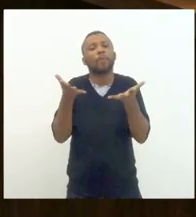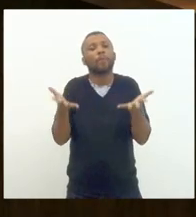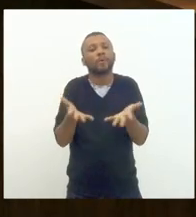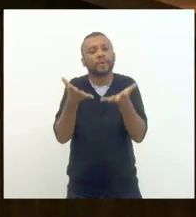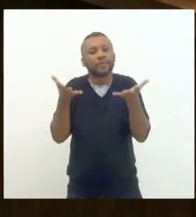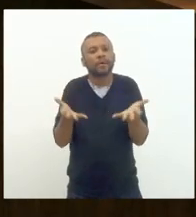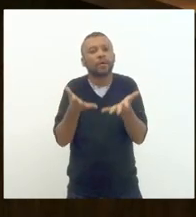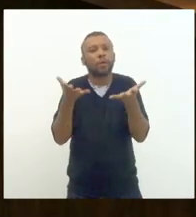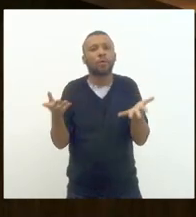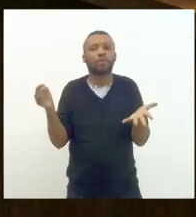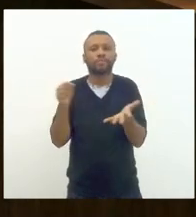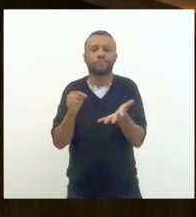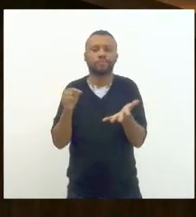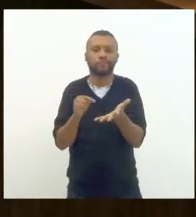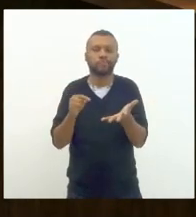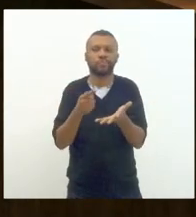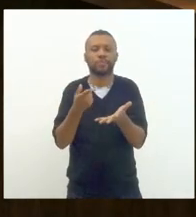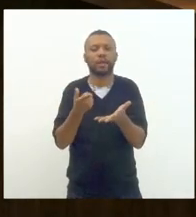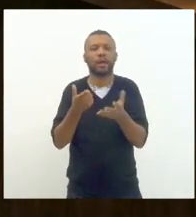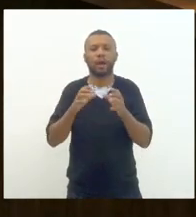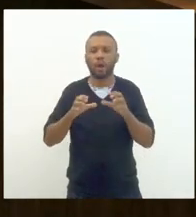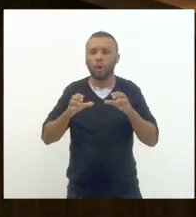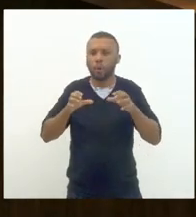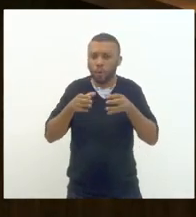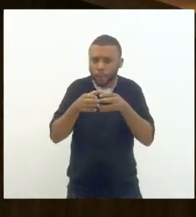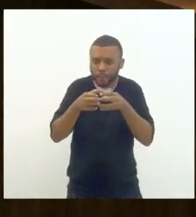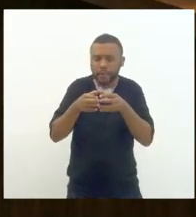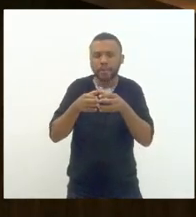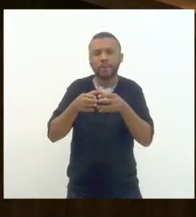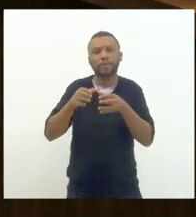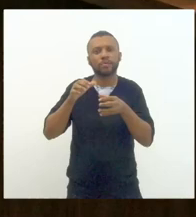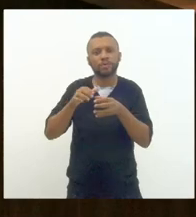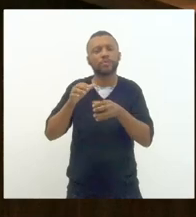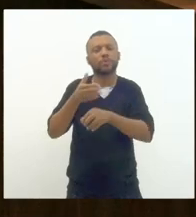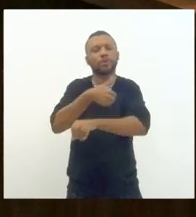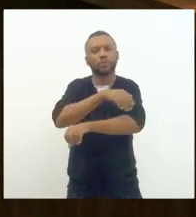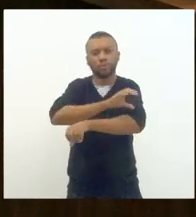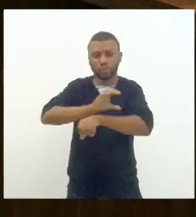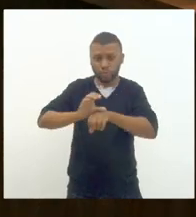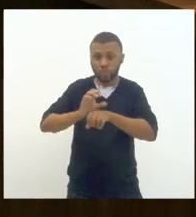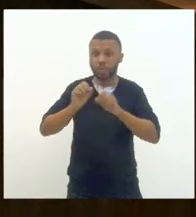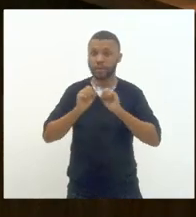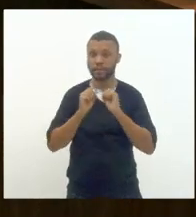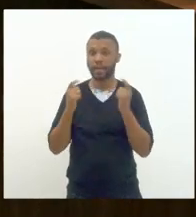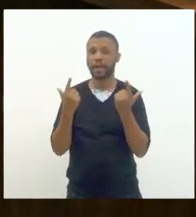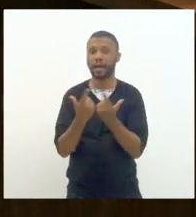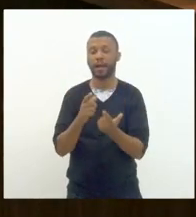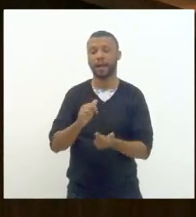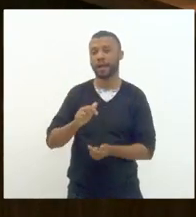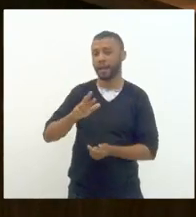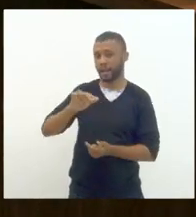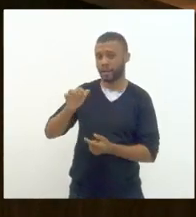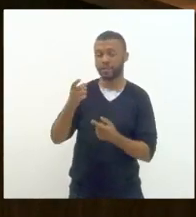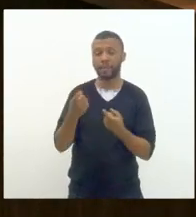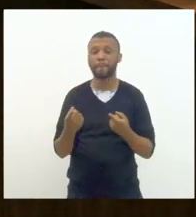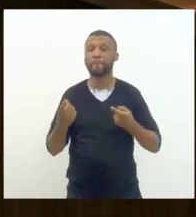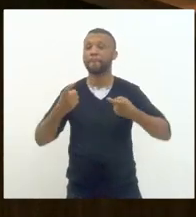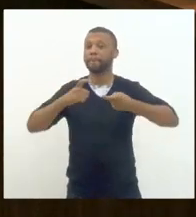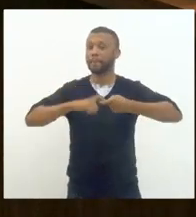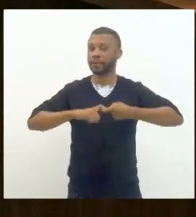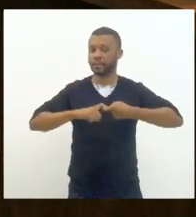promoção da Comissão de Cultura da Alerj, em